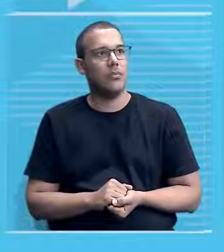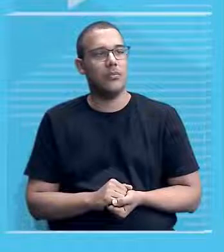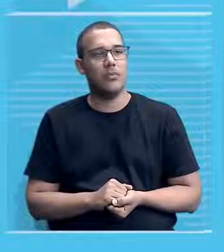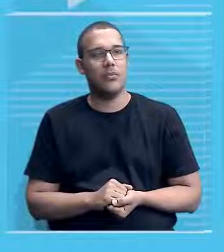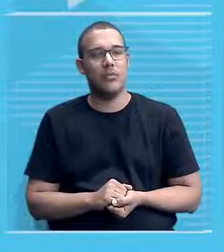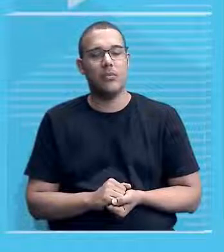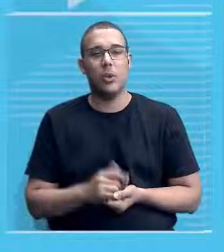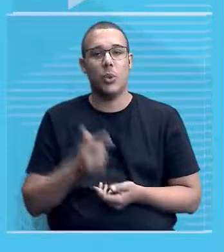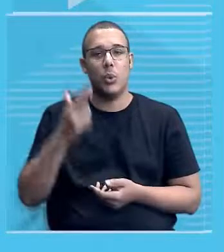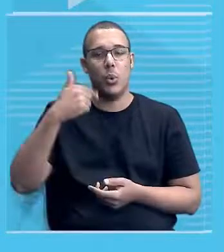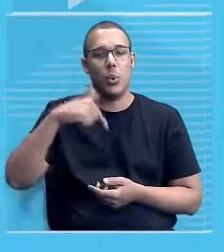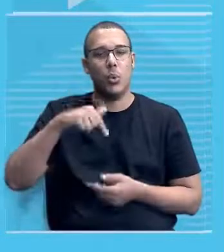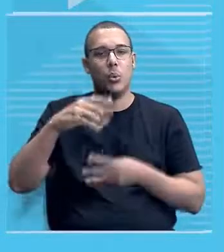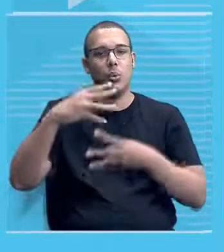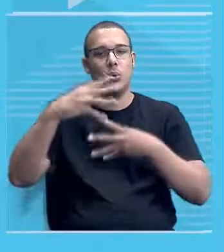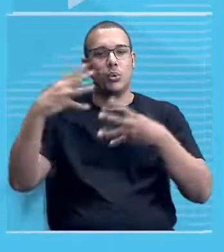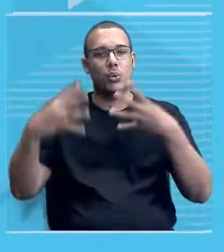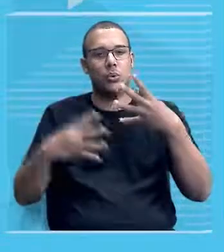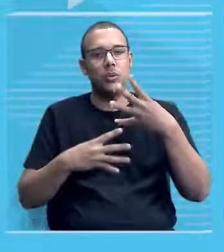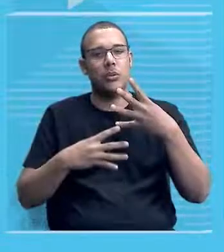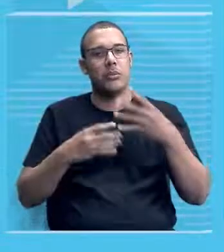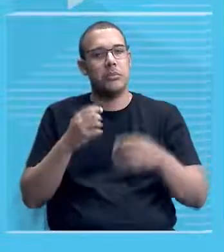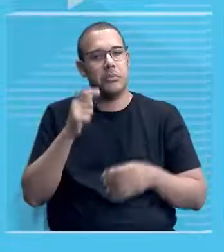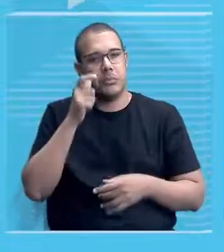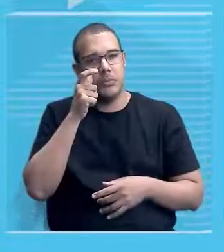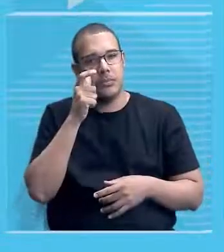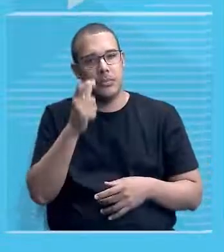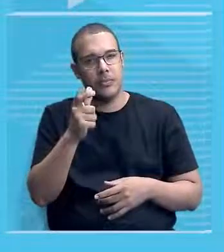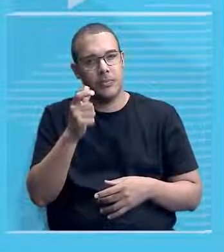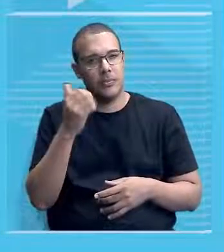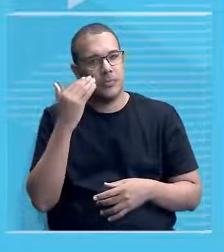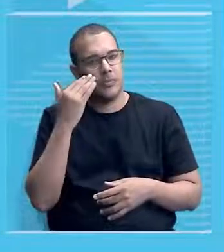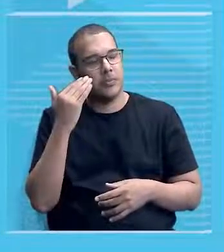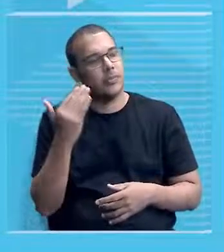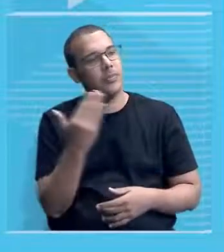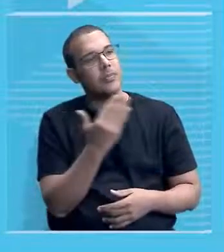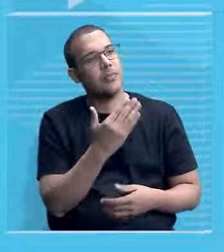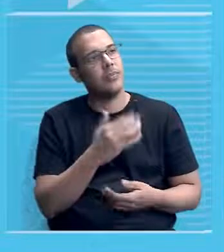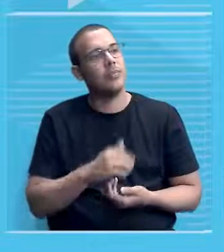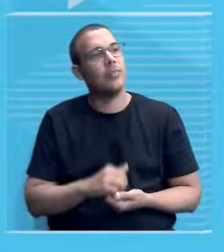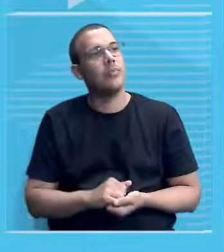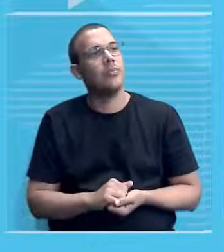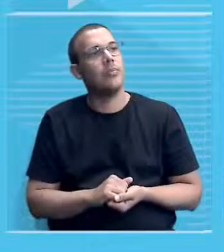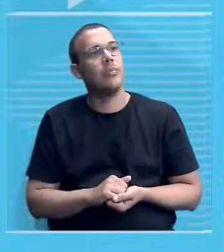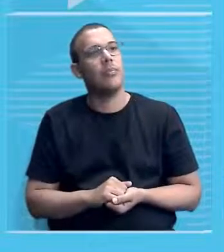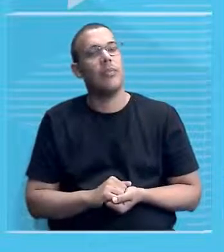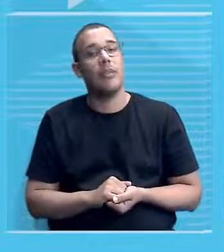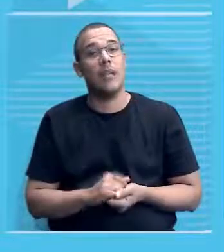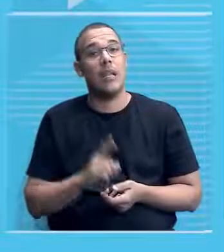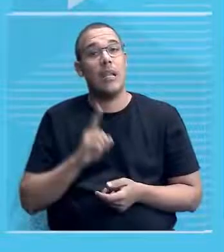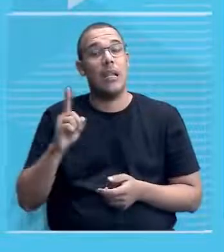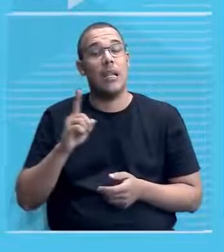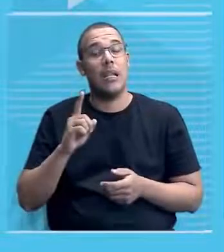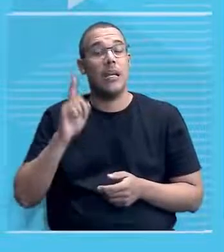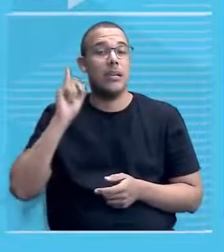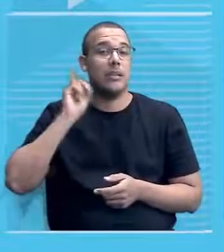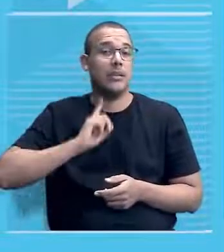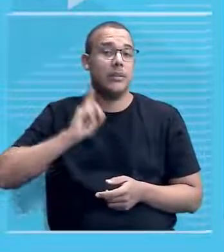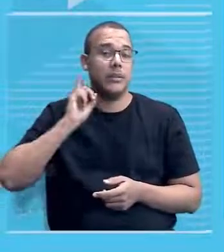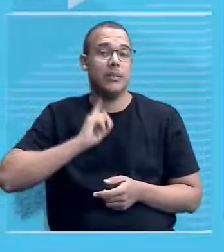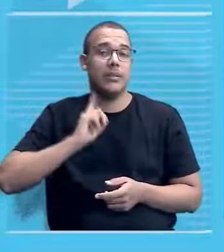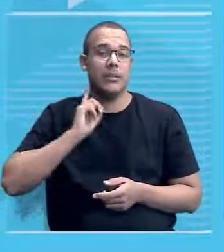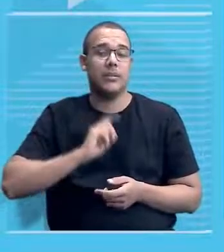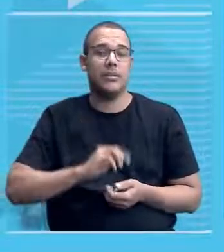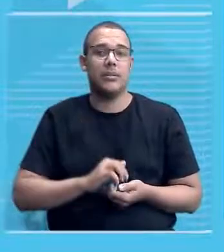outro Soneto muito curioso destes penhascos né Minas Gerais Olha aí fez